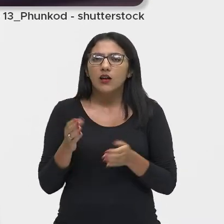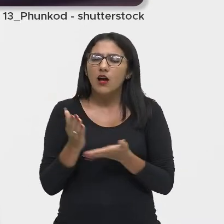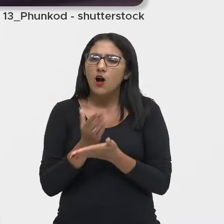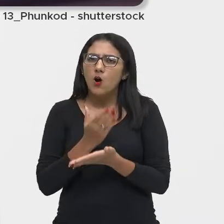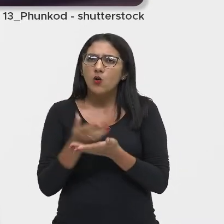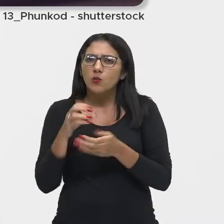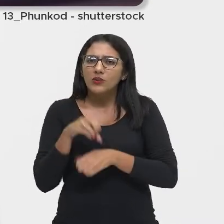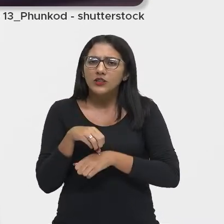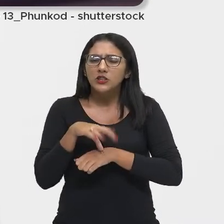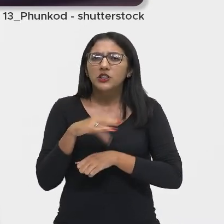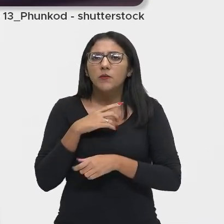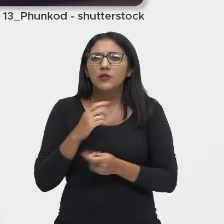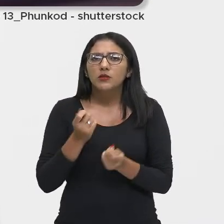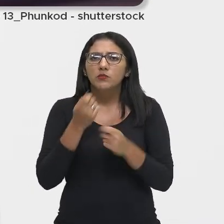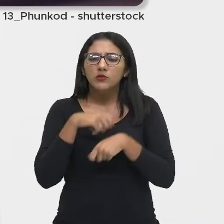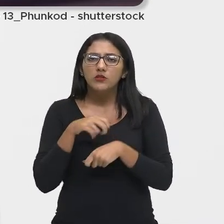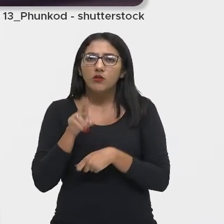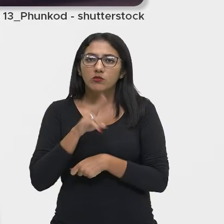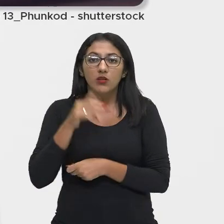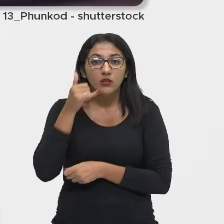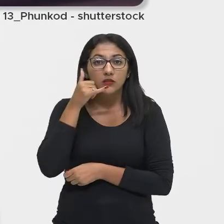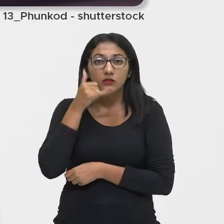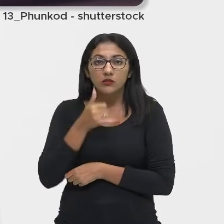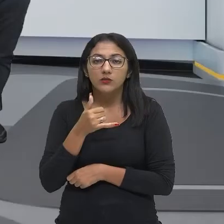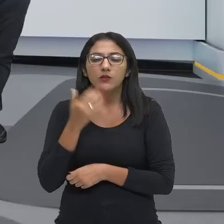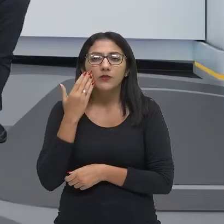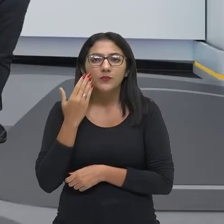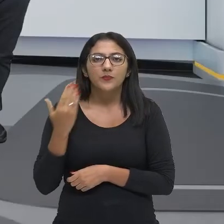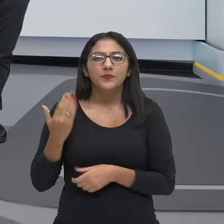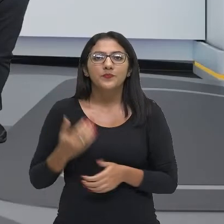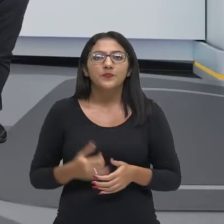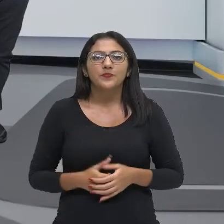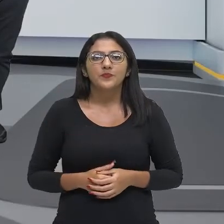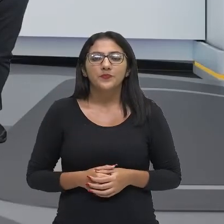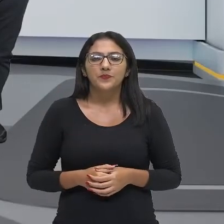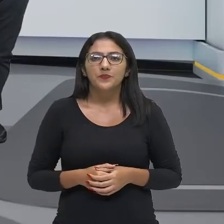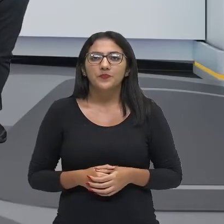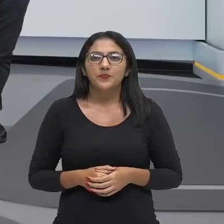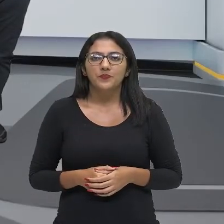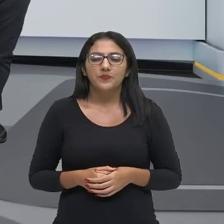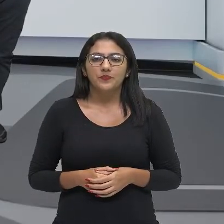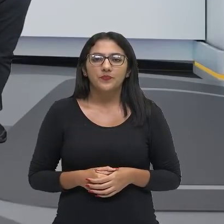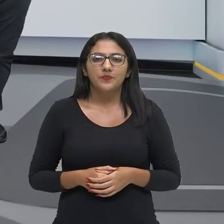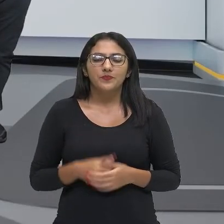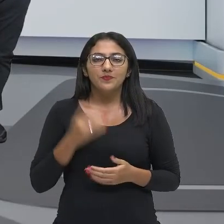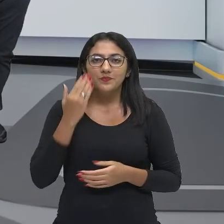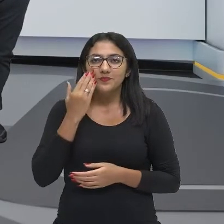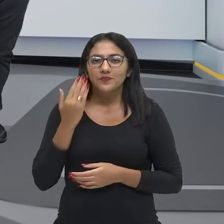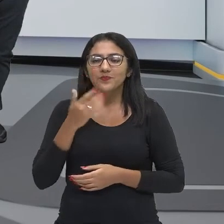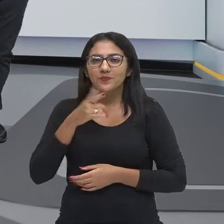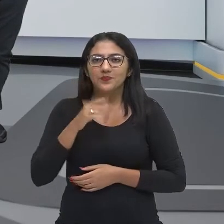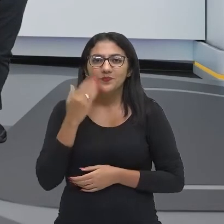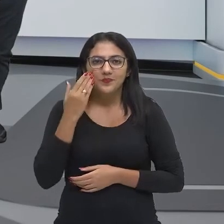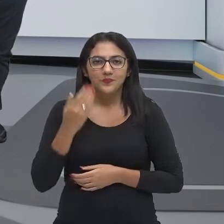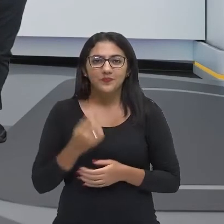para a utilização dos aparelhos celulares com o nosso Ribeirinho. Vamos lá. Jogando a tarrafa do conhecimento.